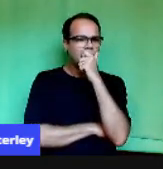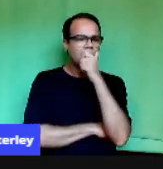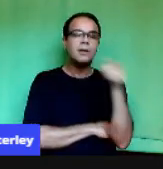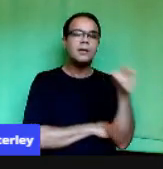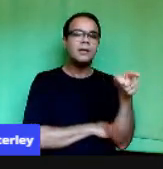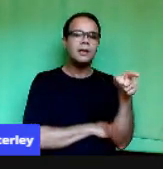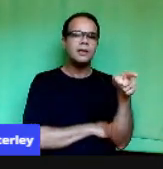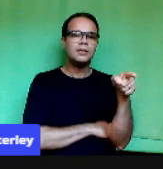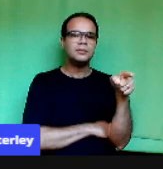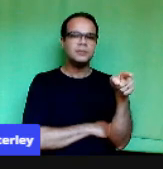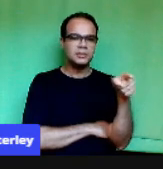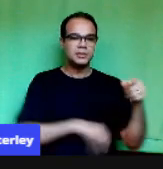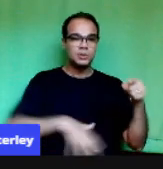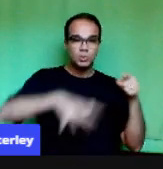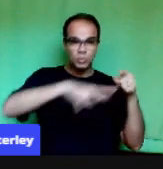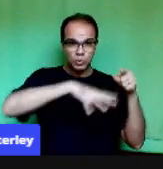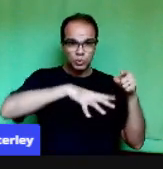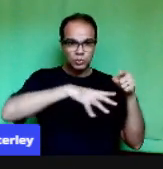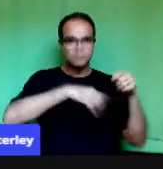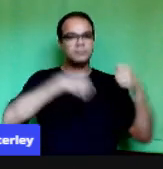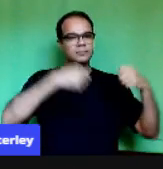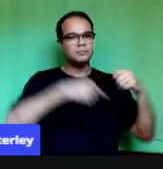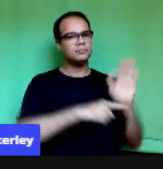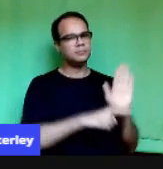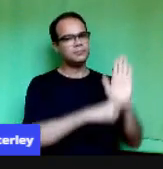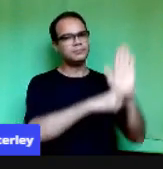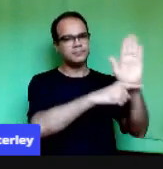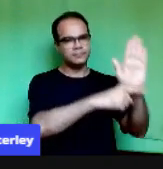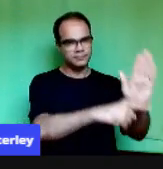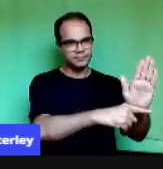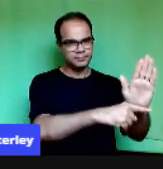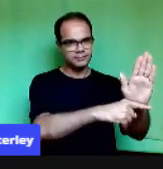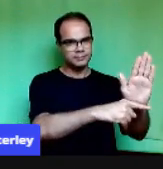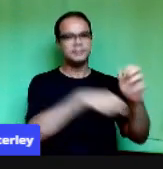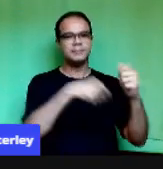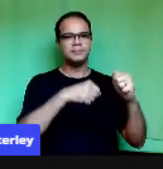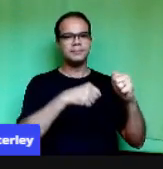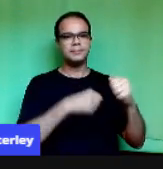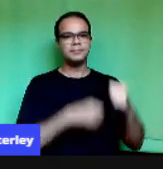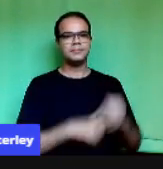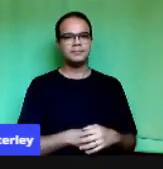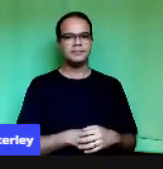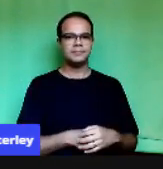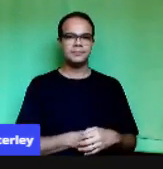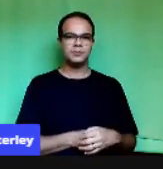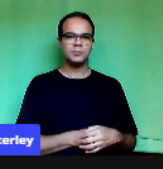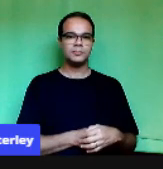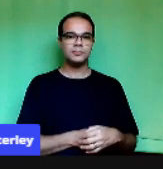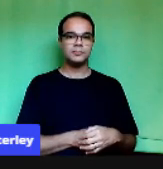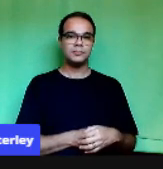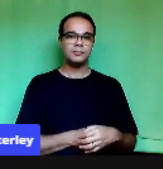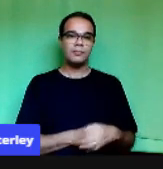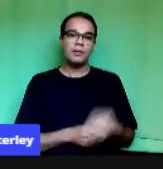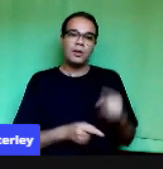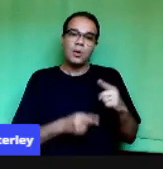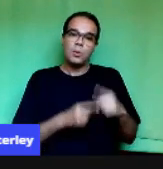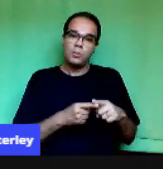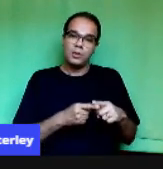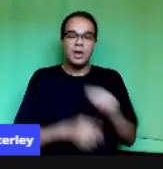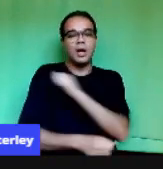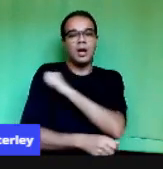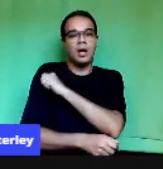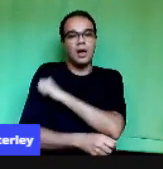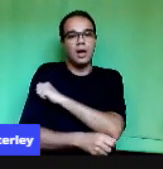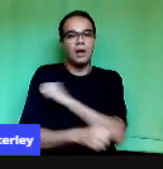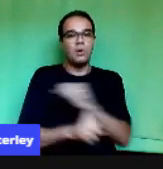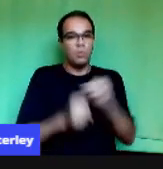a atender todas, porque os nossos alunos podem, em alguma maneira, se adaptar com o virtual ou estar mais